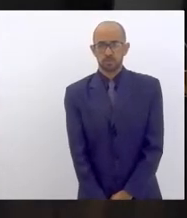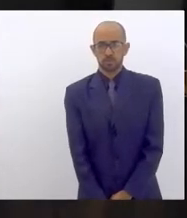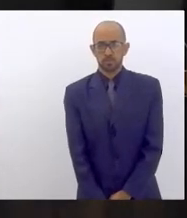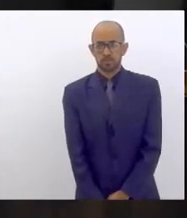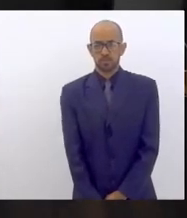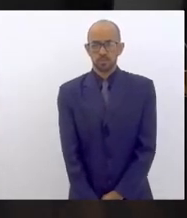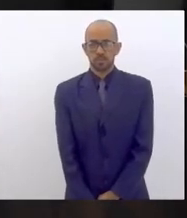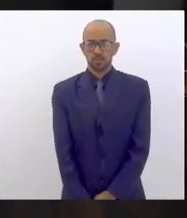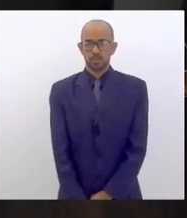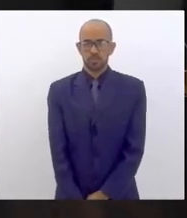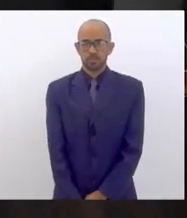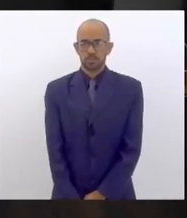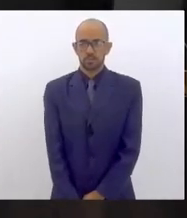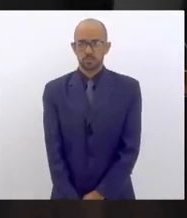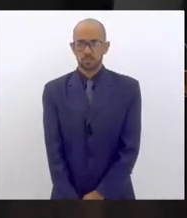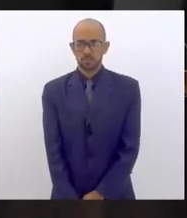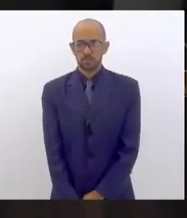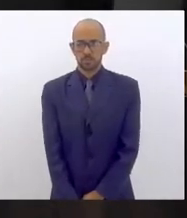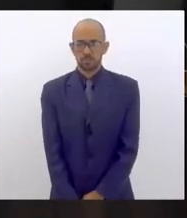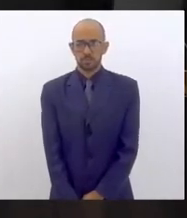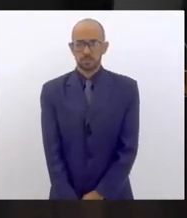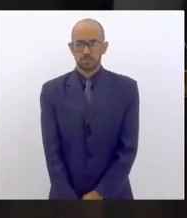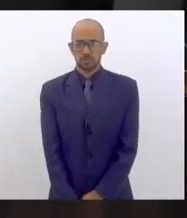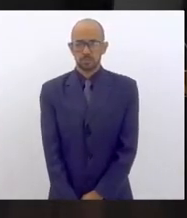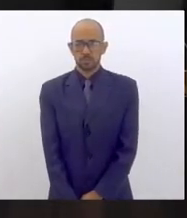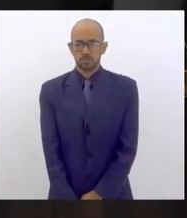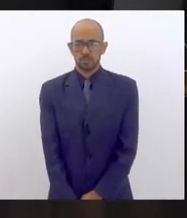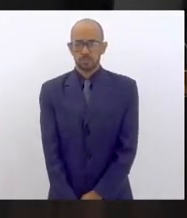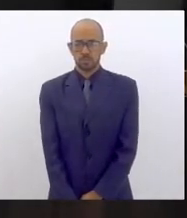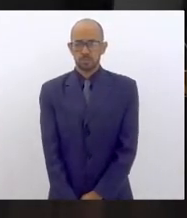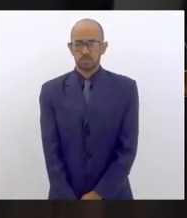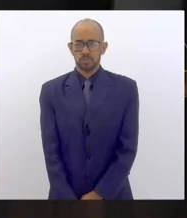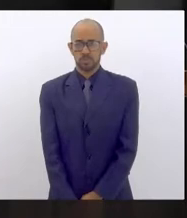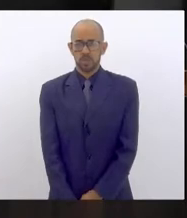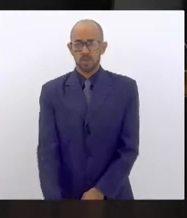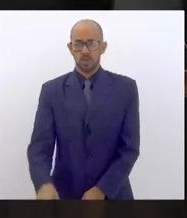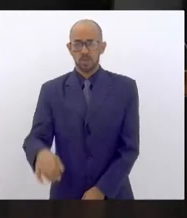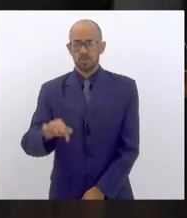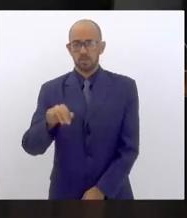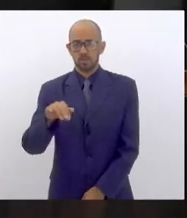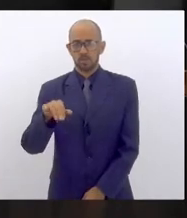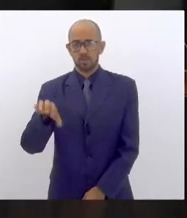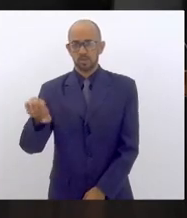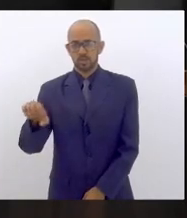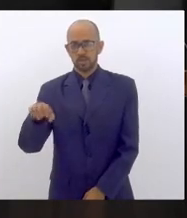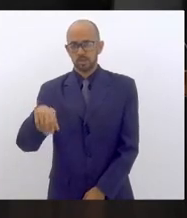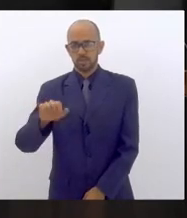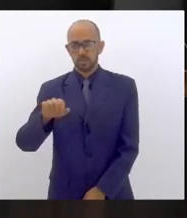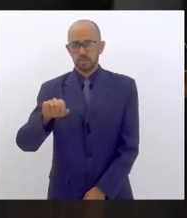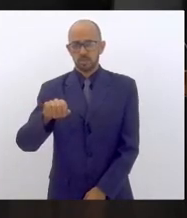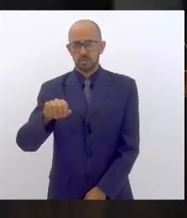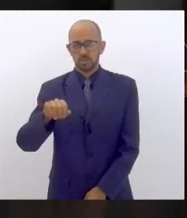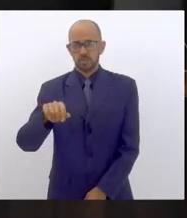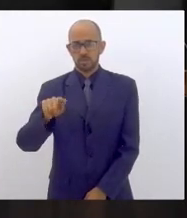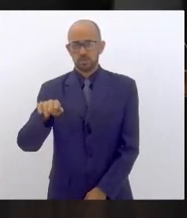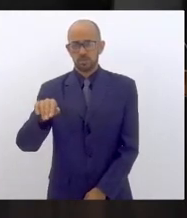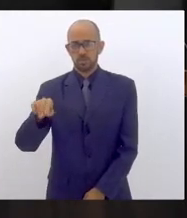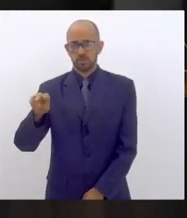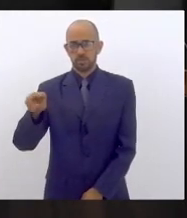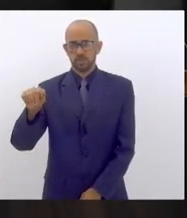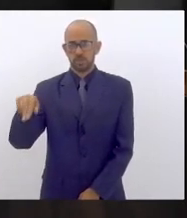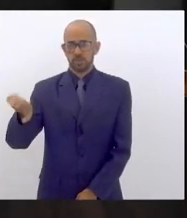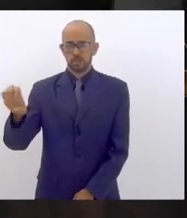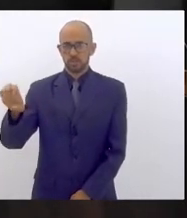Eu vim conversar com ele ontem à noite. Eu tinha um longo papo com ele. Deputada Franciane Mota, deputado Giovanni Ratinho, deputado